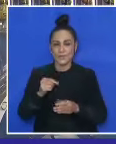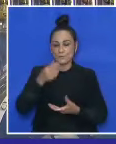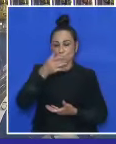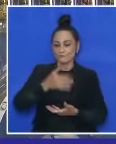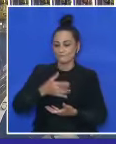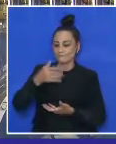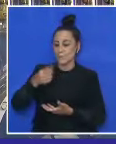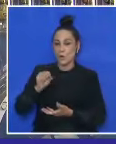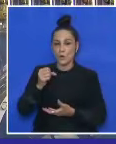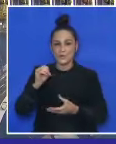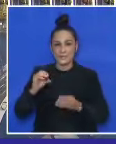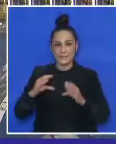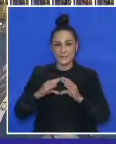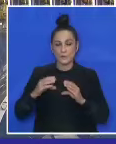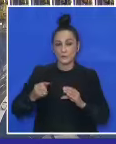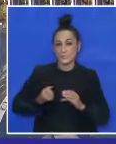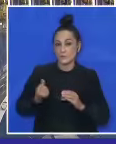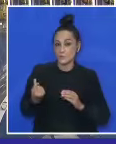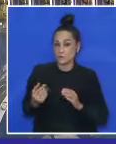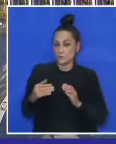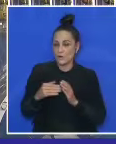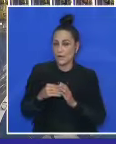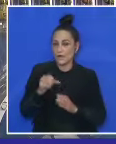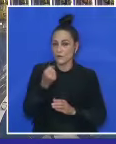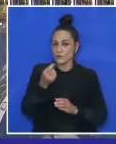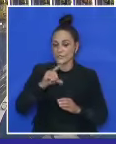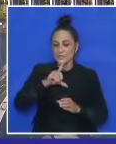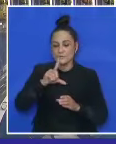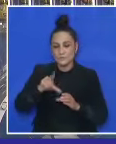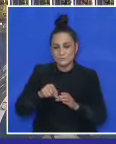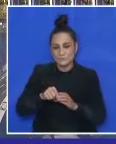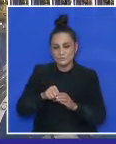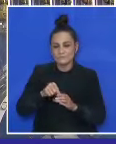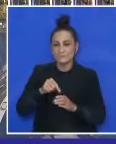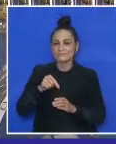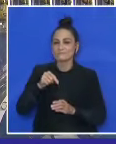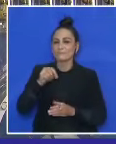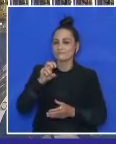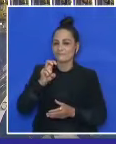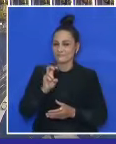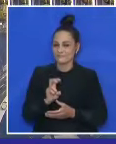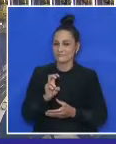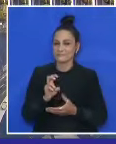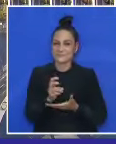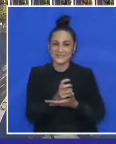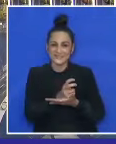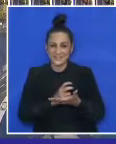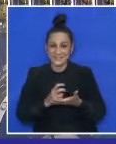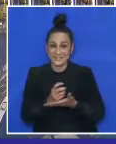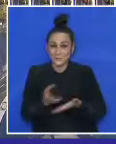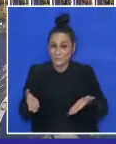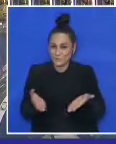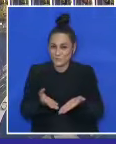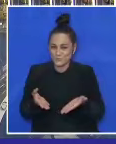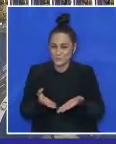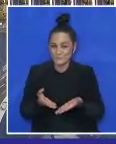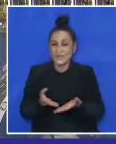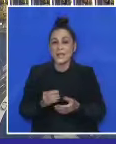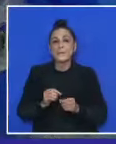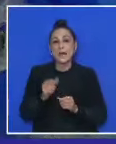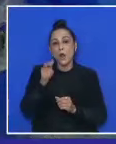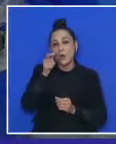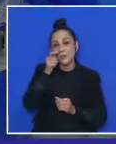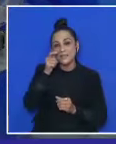com 80 bolas numeradas de 01 a 80 e deste Globo sortearemos as 5 dezenas da Quina de hoje. E